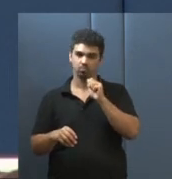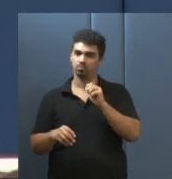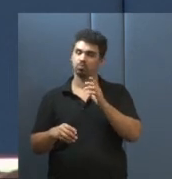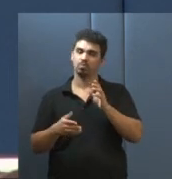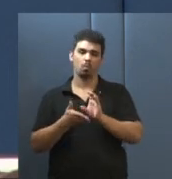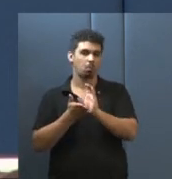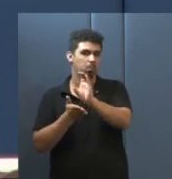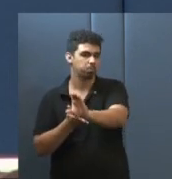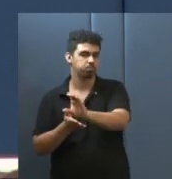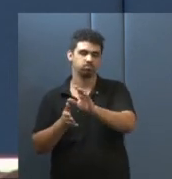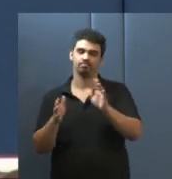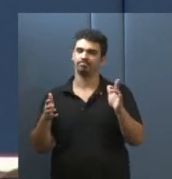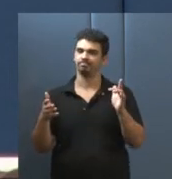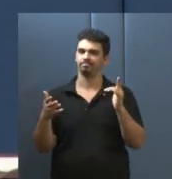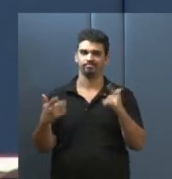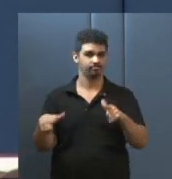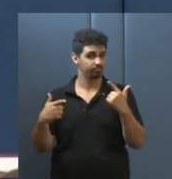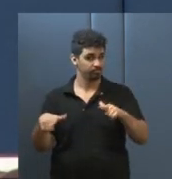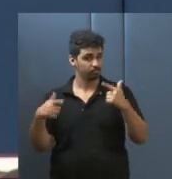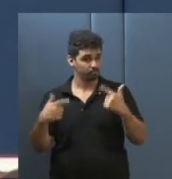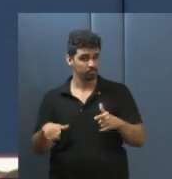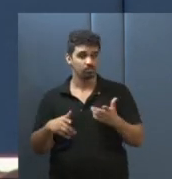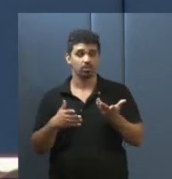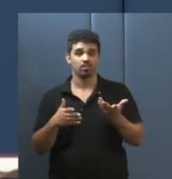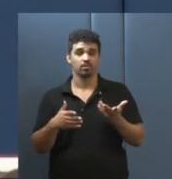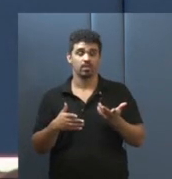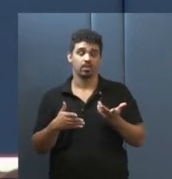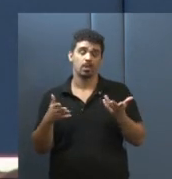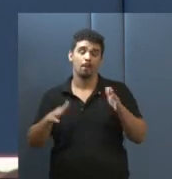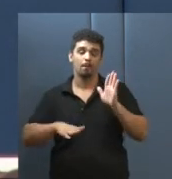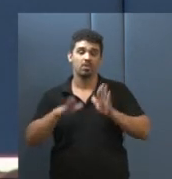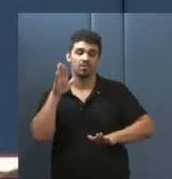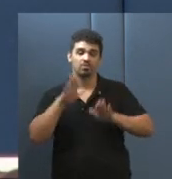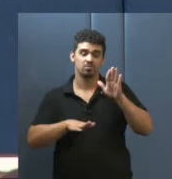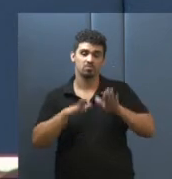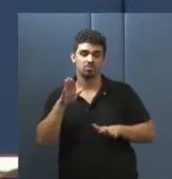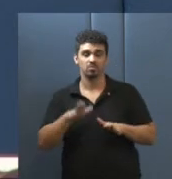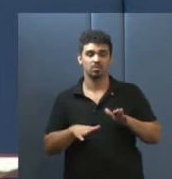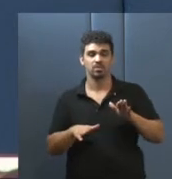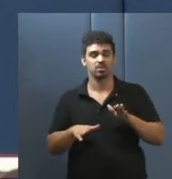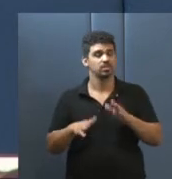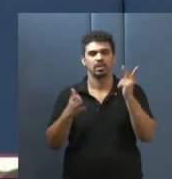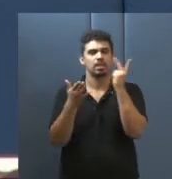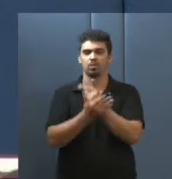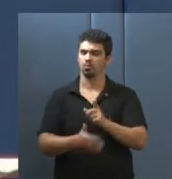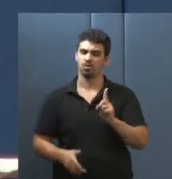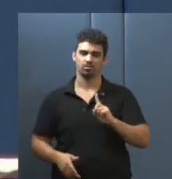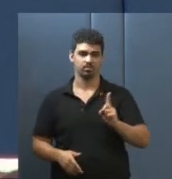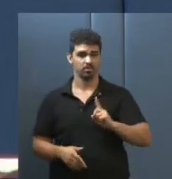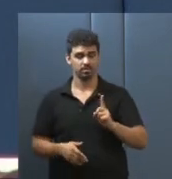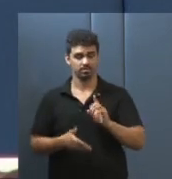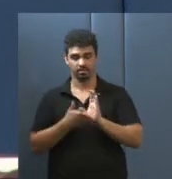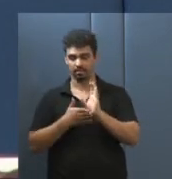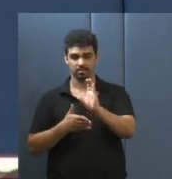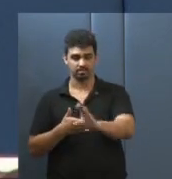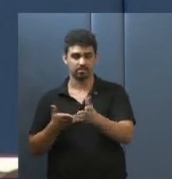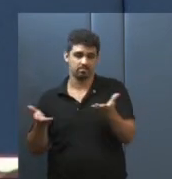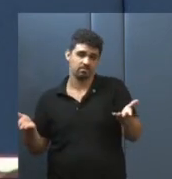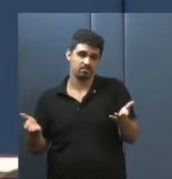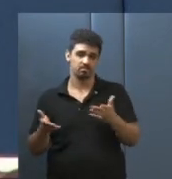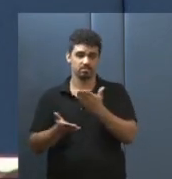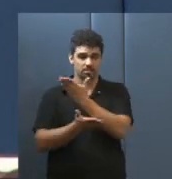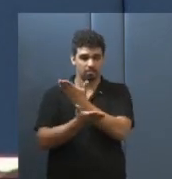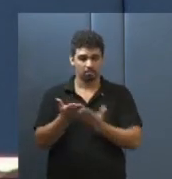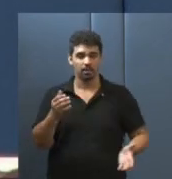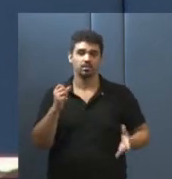indenizado. De forma que nunca aconteceu, provavelmente você, e na maioria das vezes nunca acontece, né? A maioria das vezes você pede o